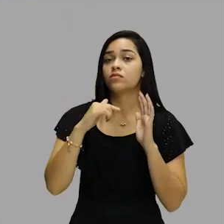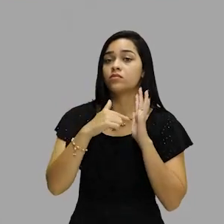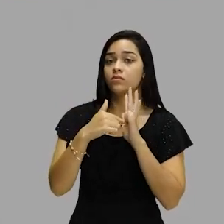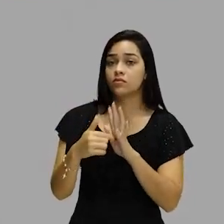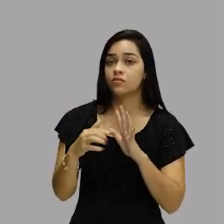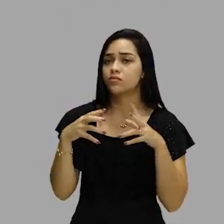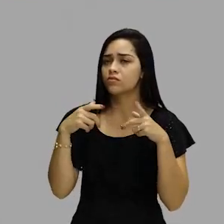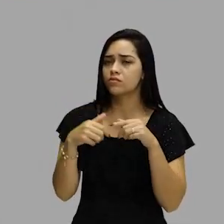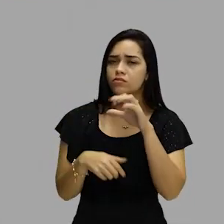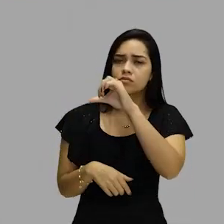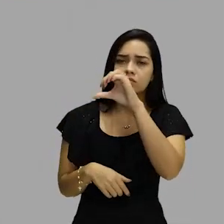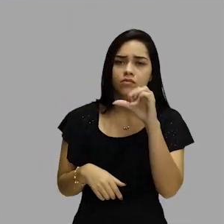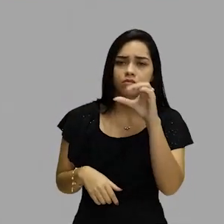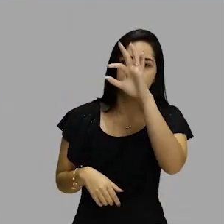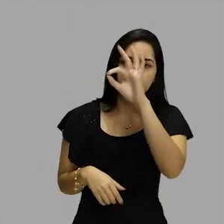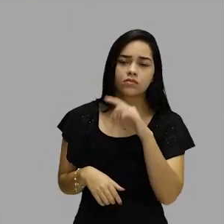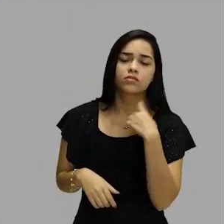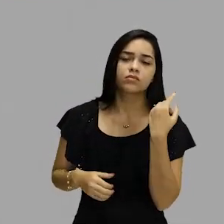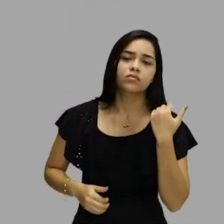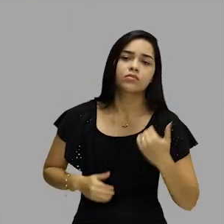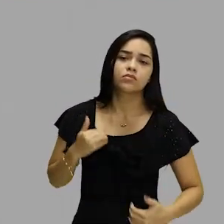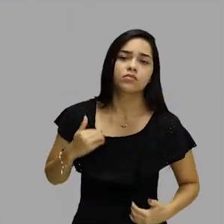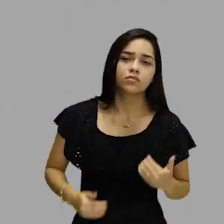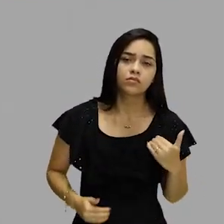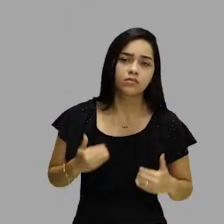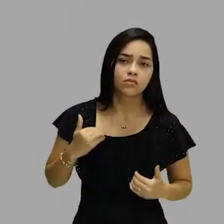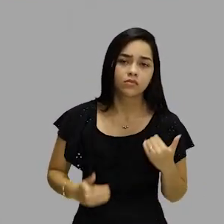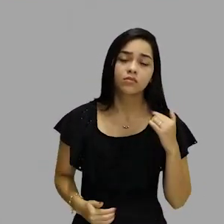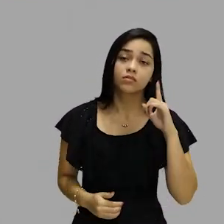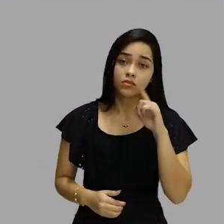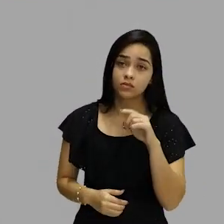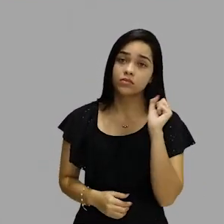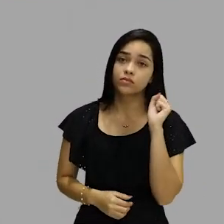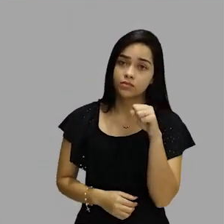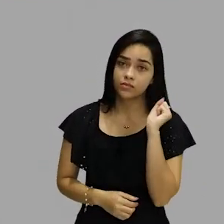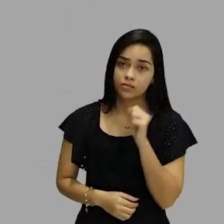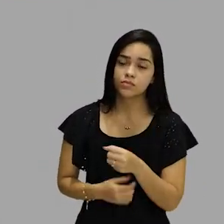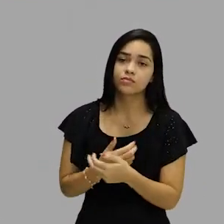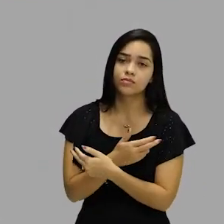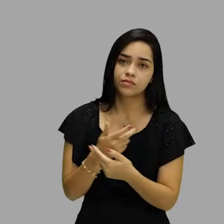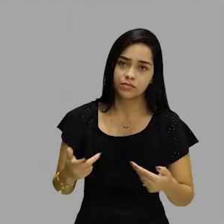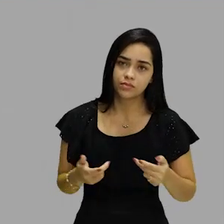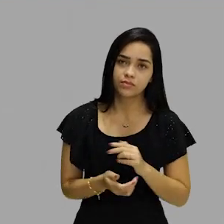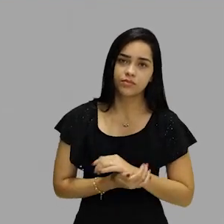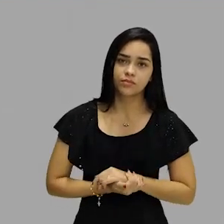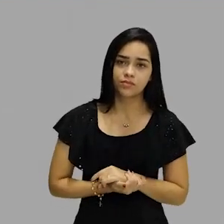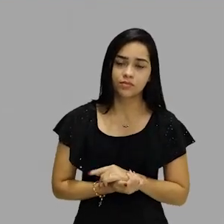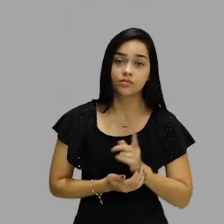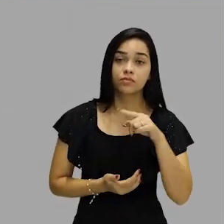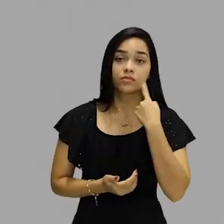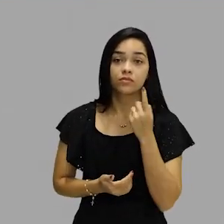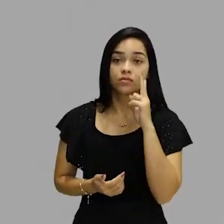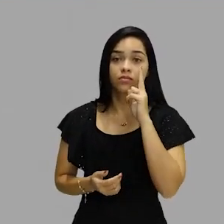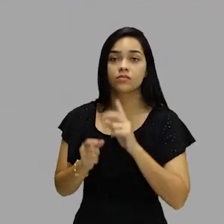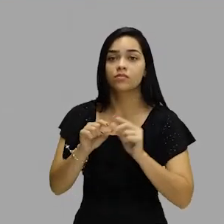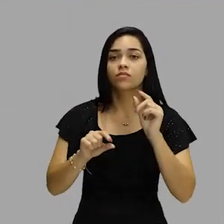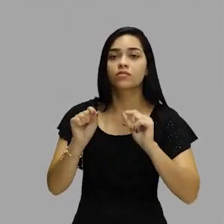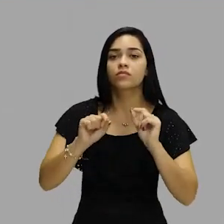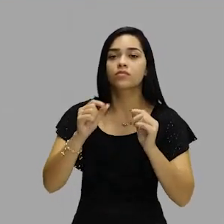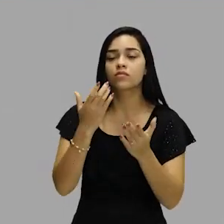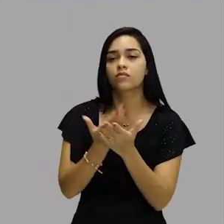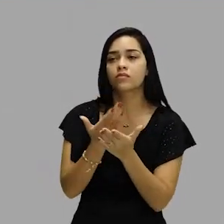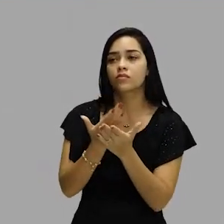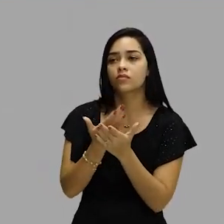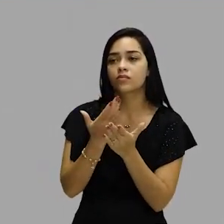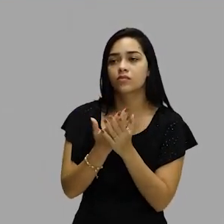quase 90% do nosso organismo. Então, tem muitos tecidos. Então, nós vamos ver na nossa